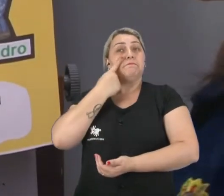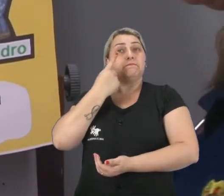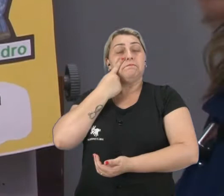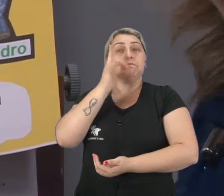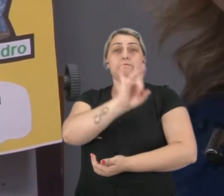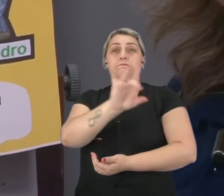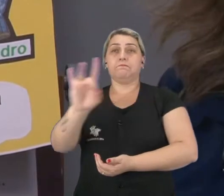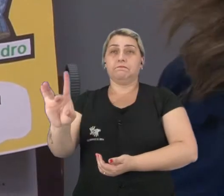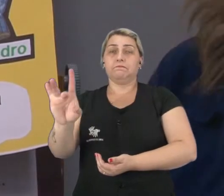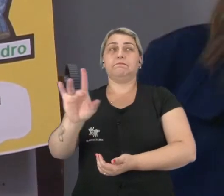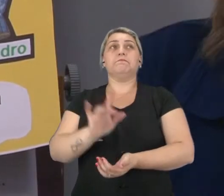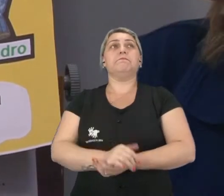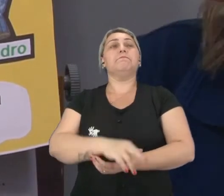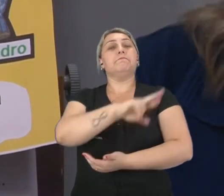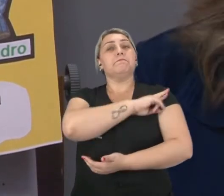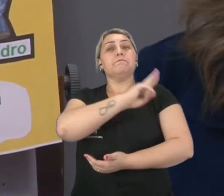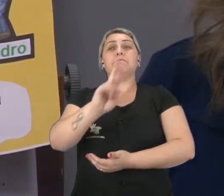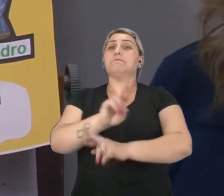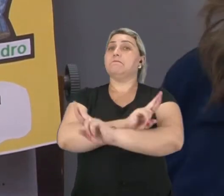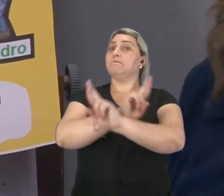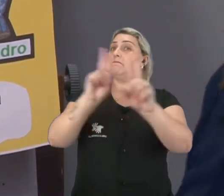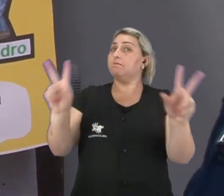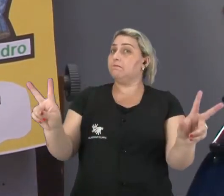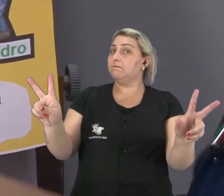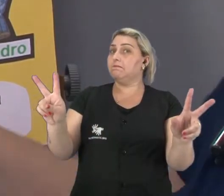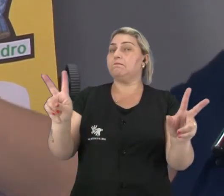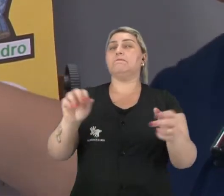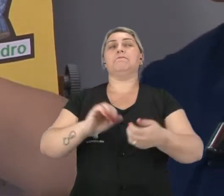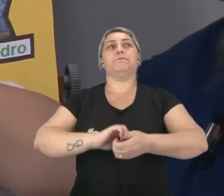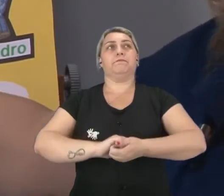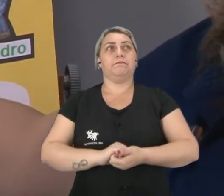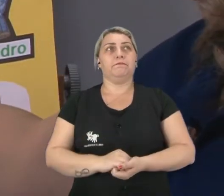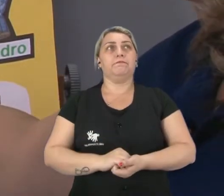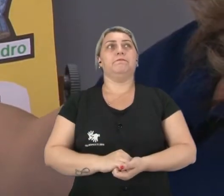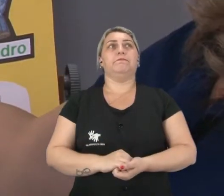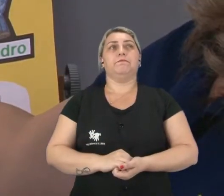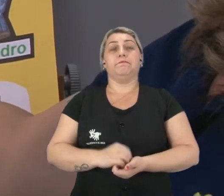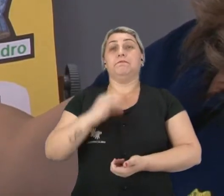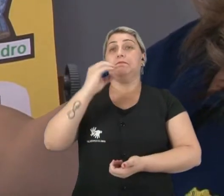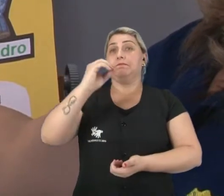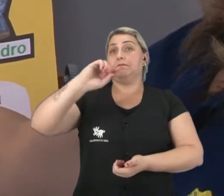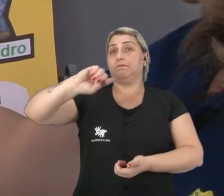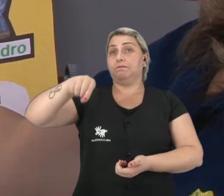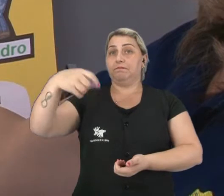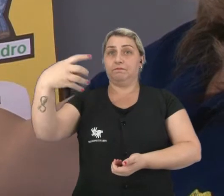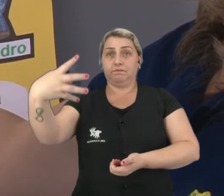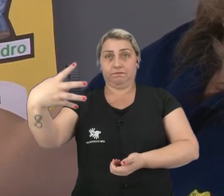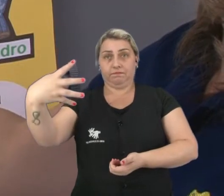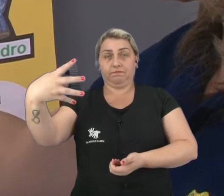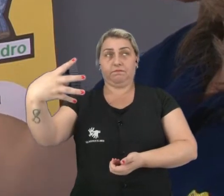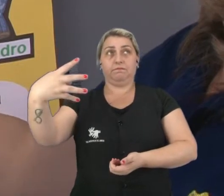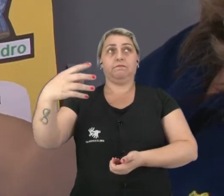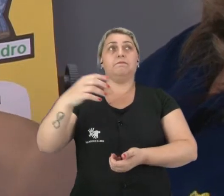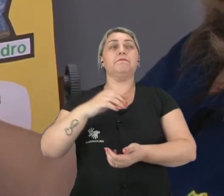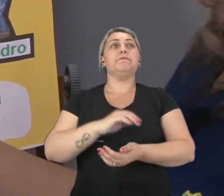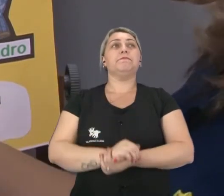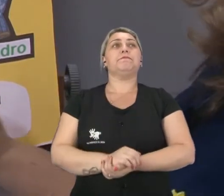Observe, cada um deles representou de uma forma diferente. Olha só. O João colocou